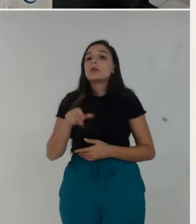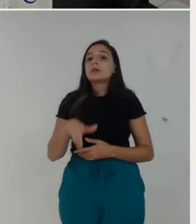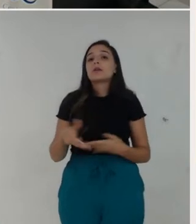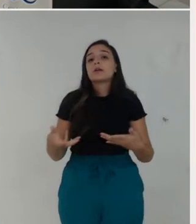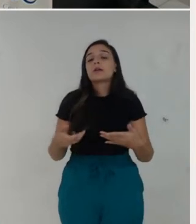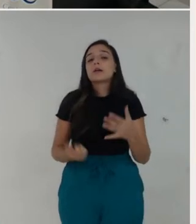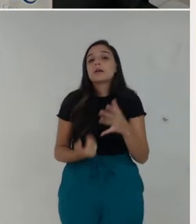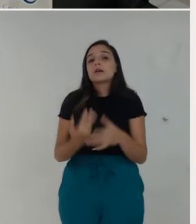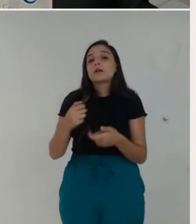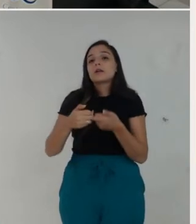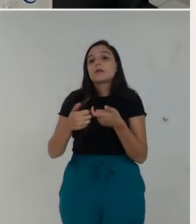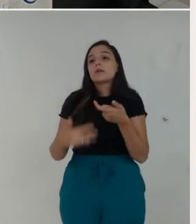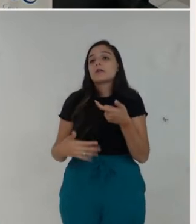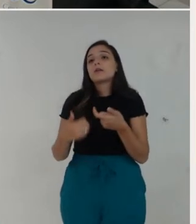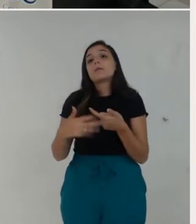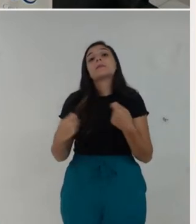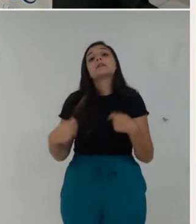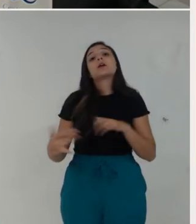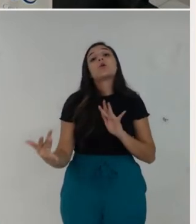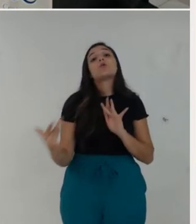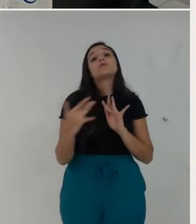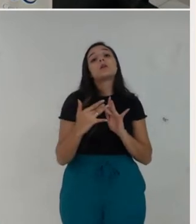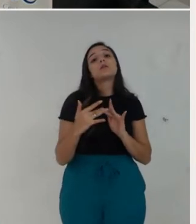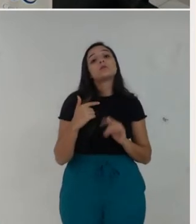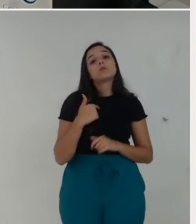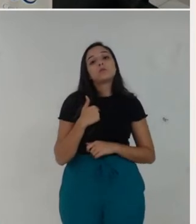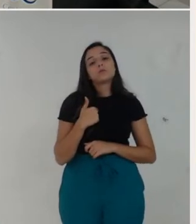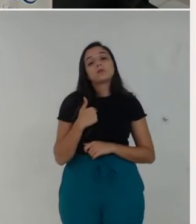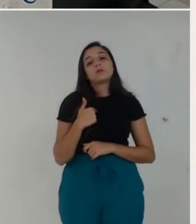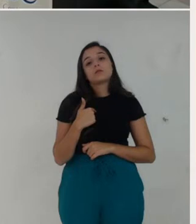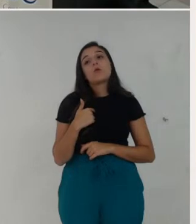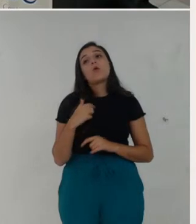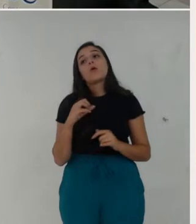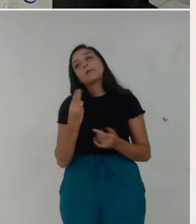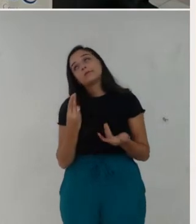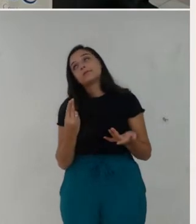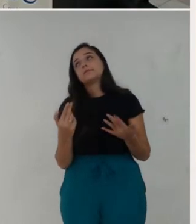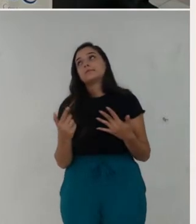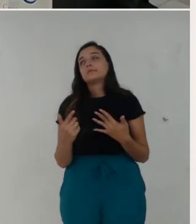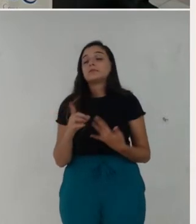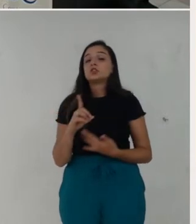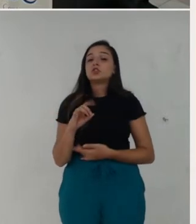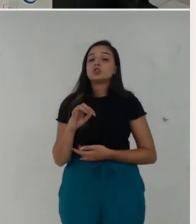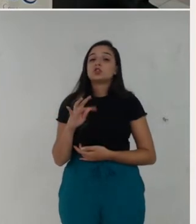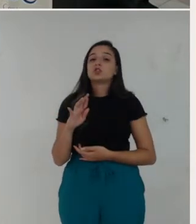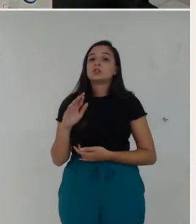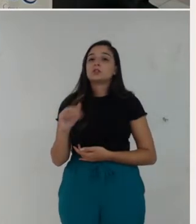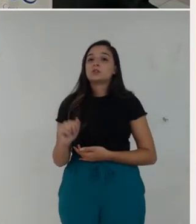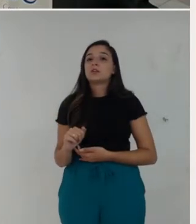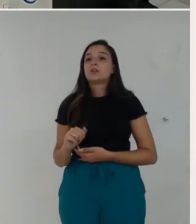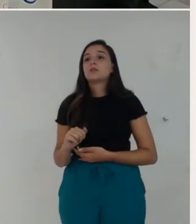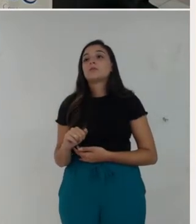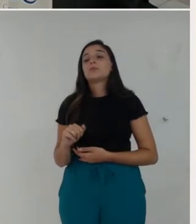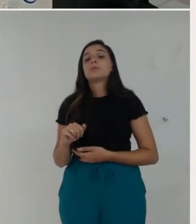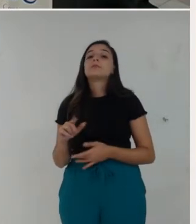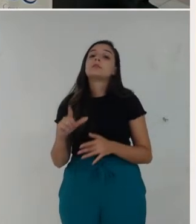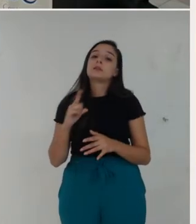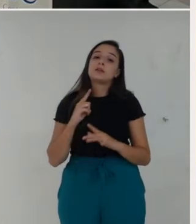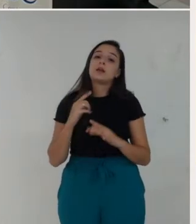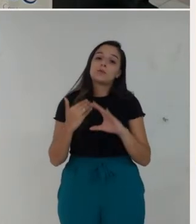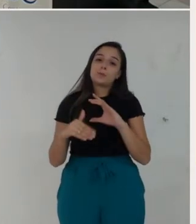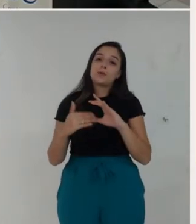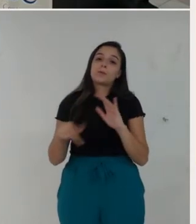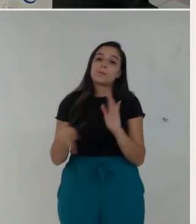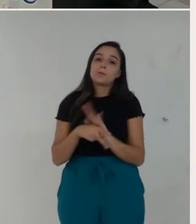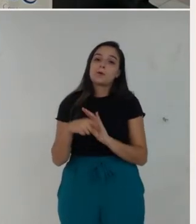que entrar em contato comigo, né? No caso, com o DITRA, via e-mail do dicionário,